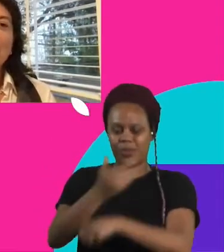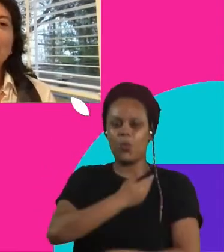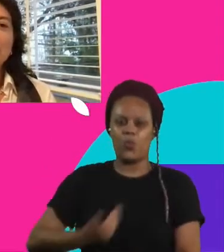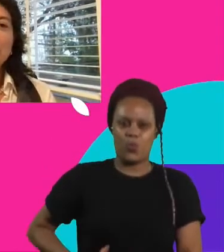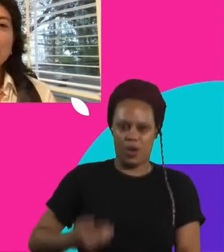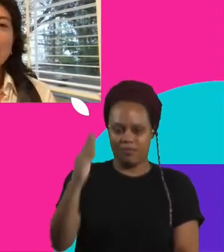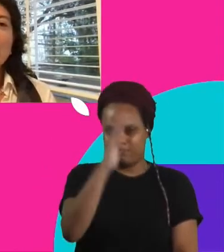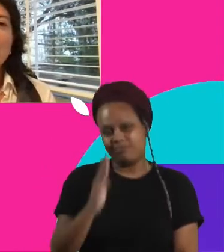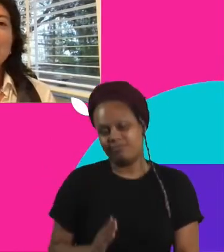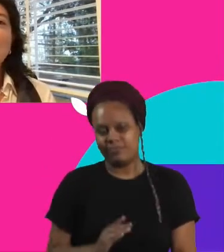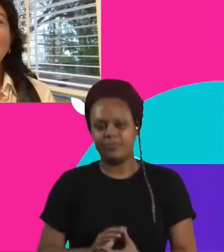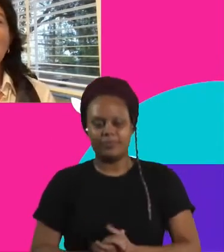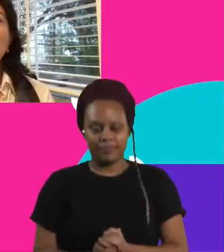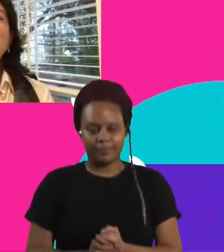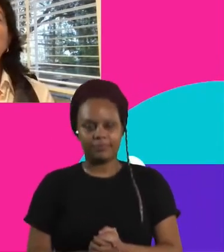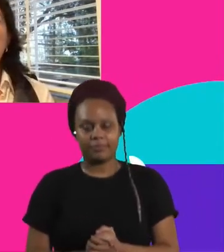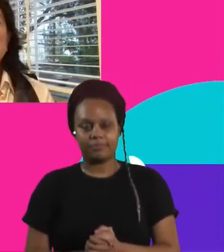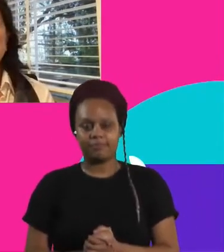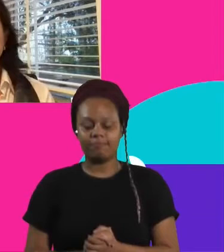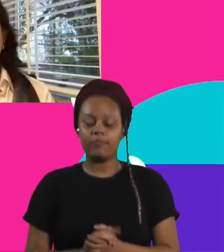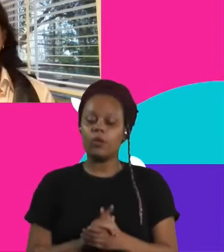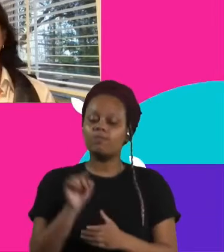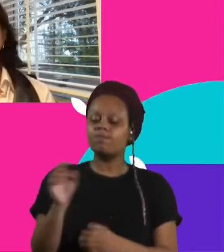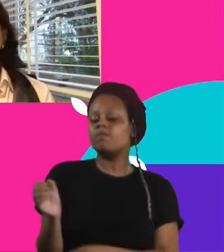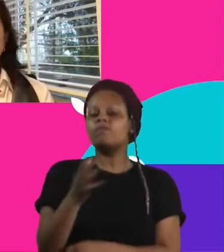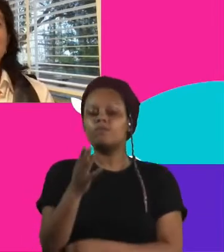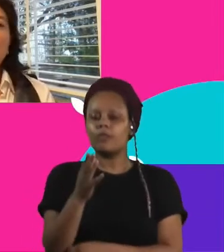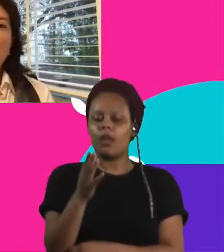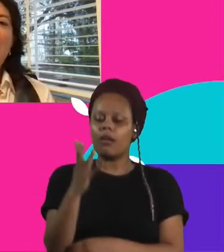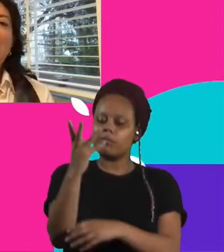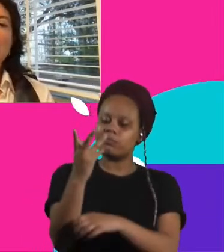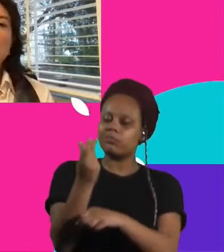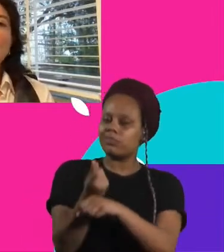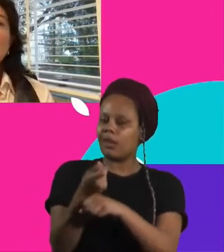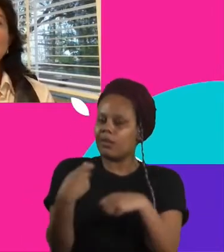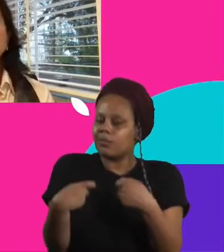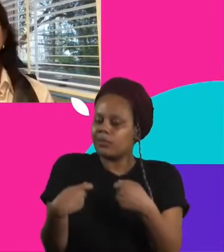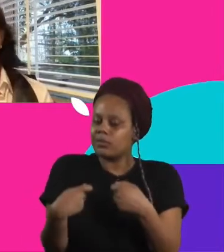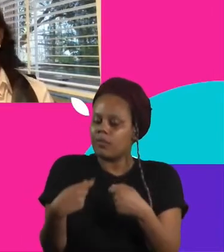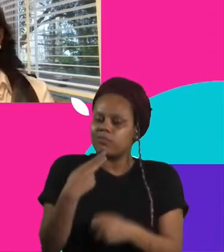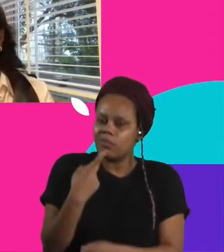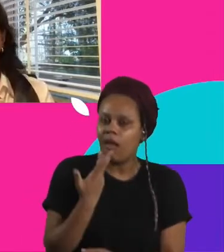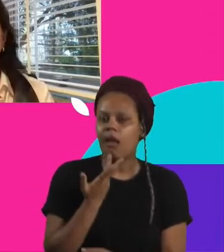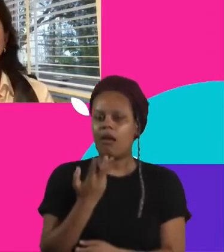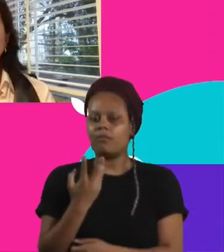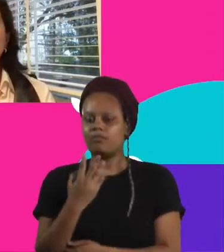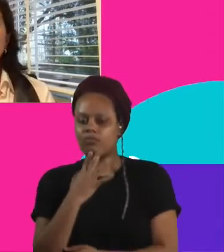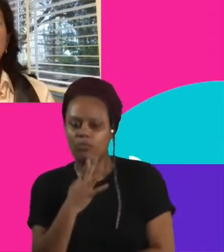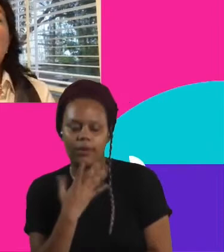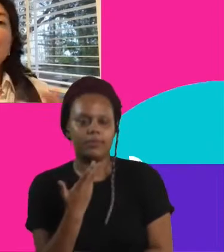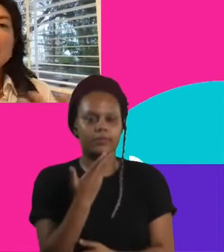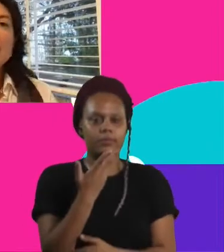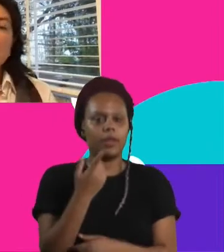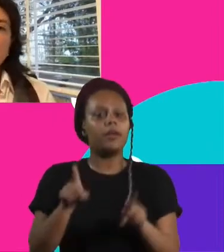tem essa nova habilidade precisa ser falada, precisa ser conhecida, precisa ser encarada,